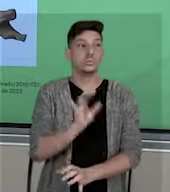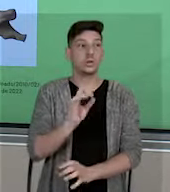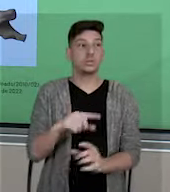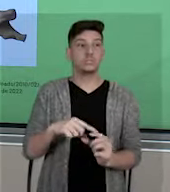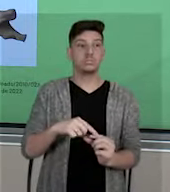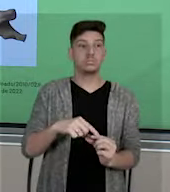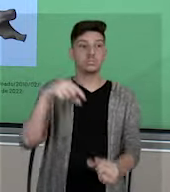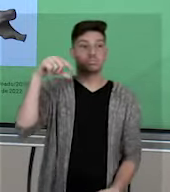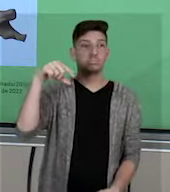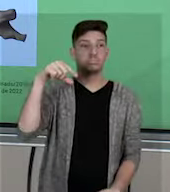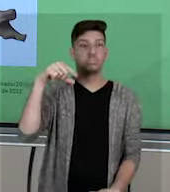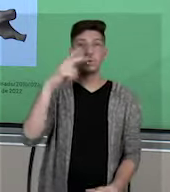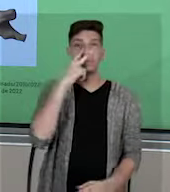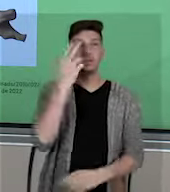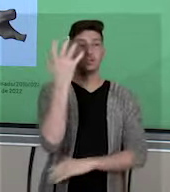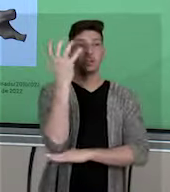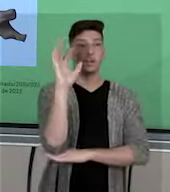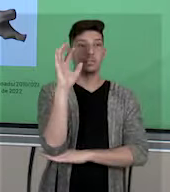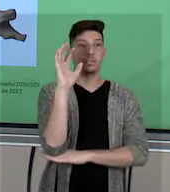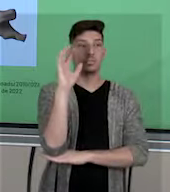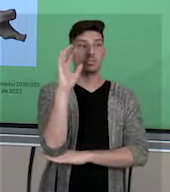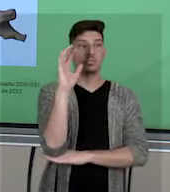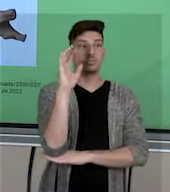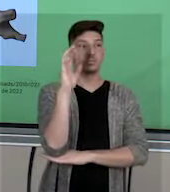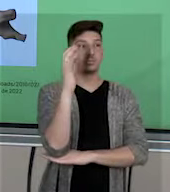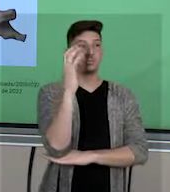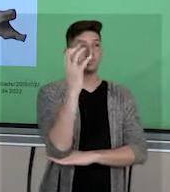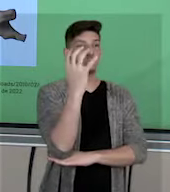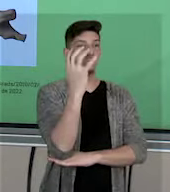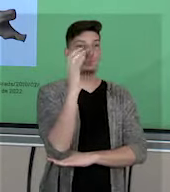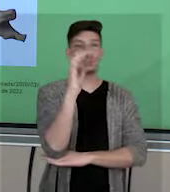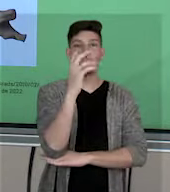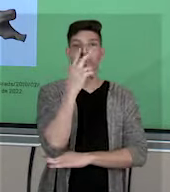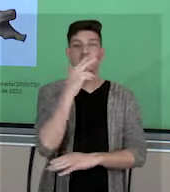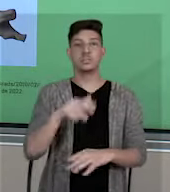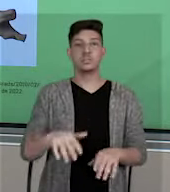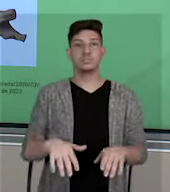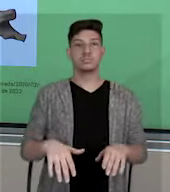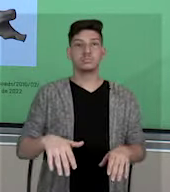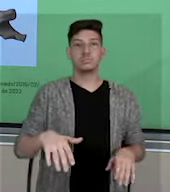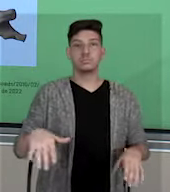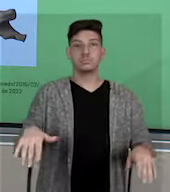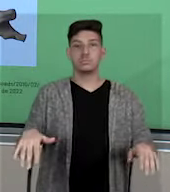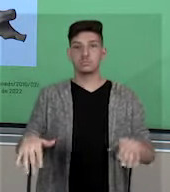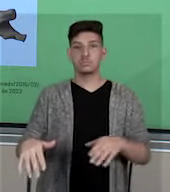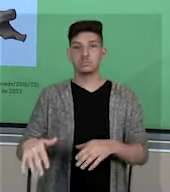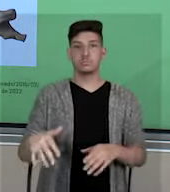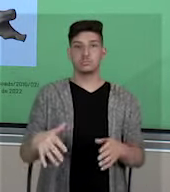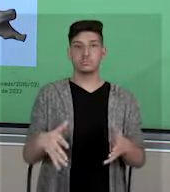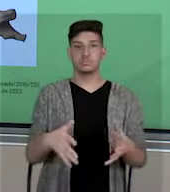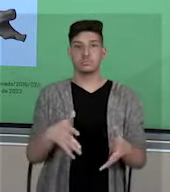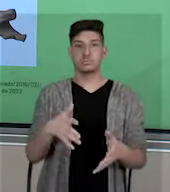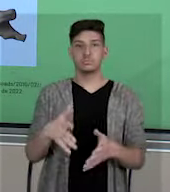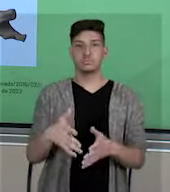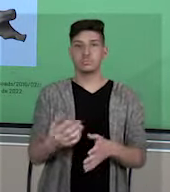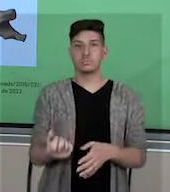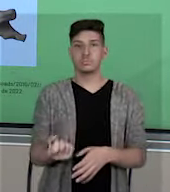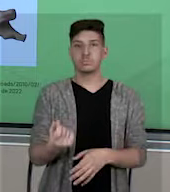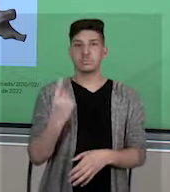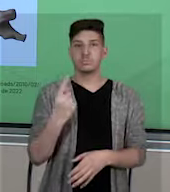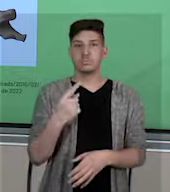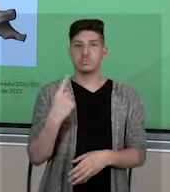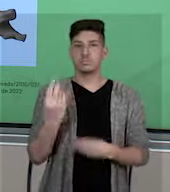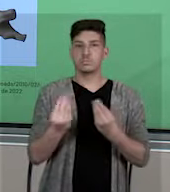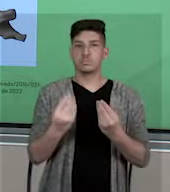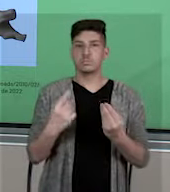né, uma árvore praticamente, né? A gente só moveria os membros. Uma coisa extremamente desagradável que não permitiria que a